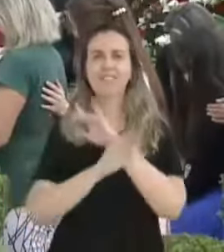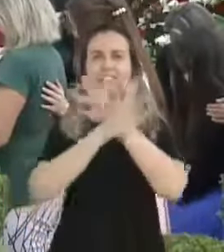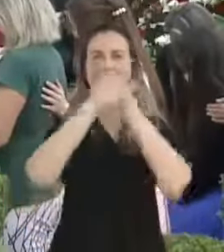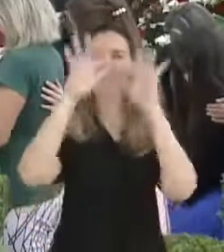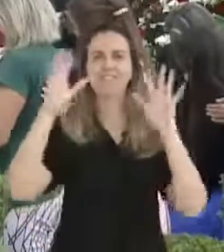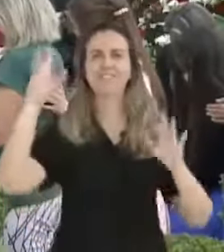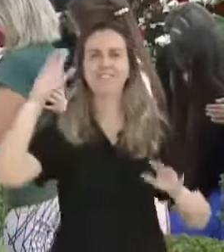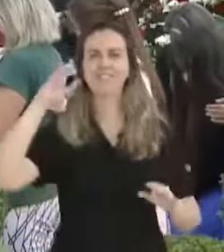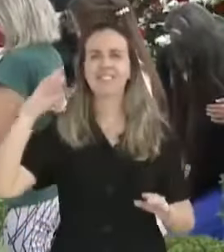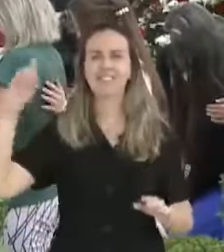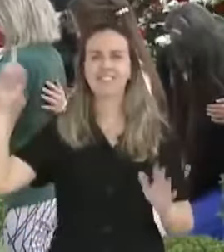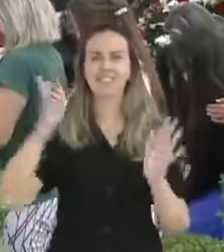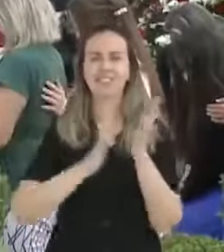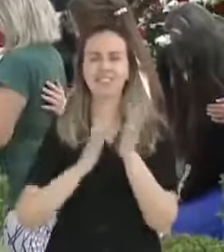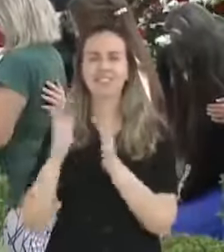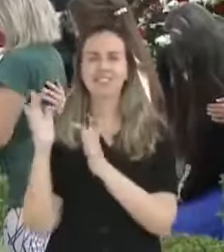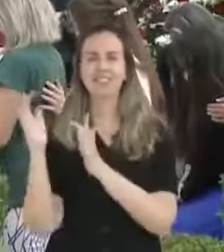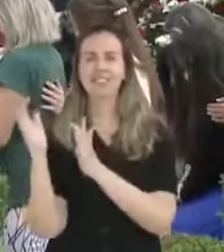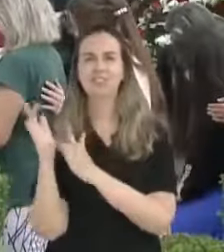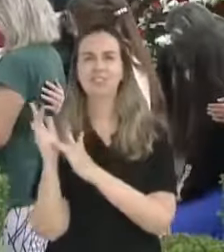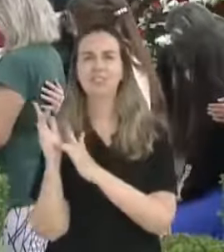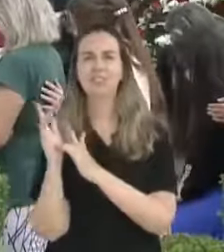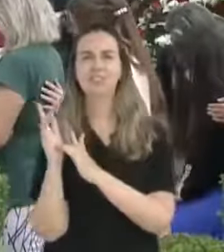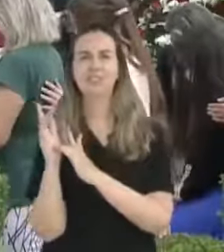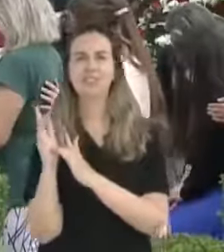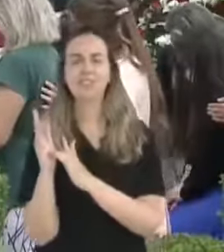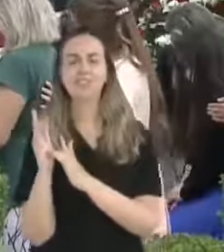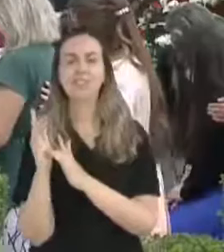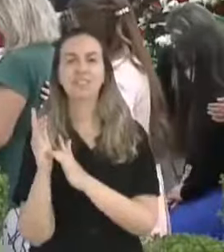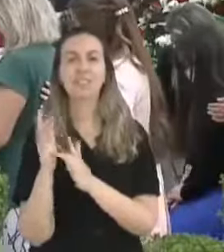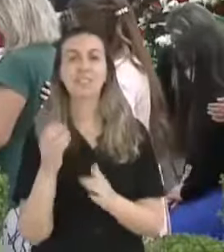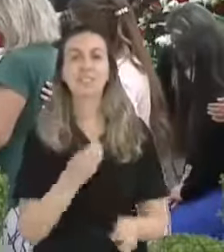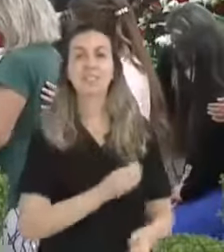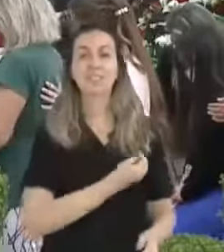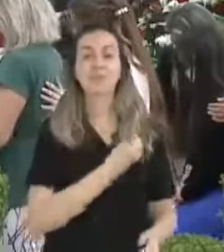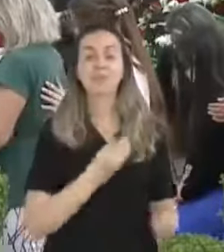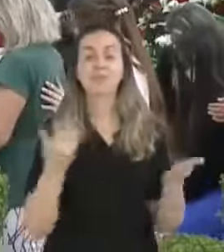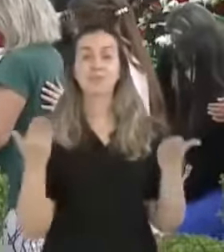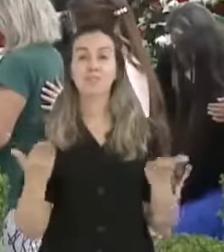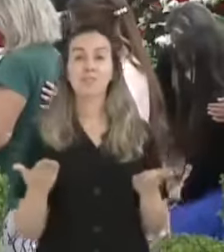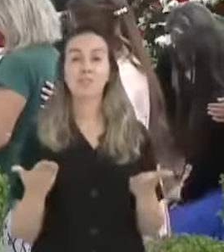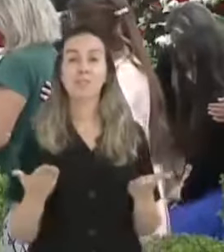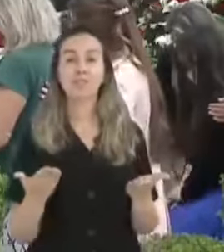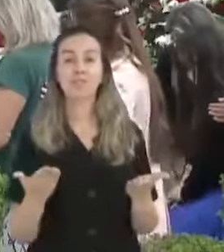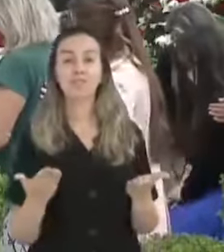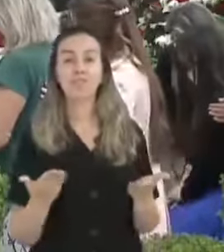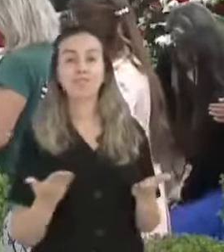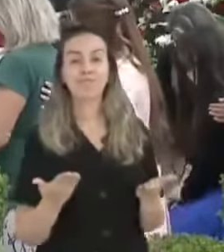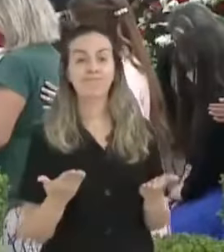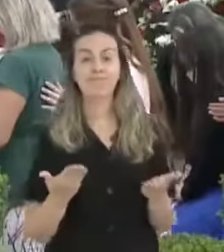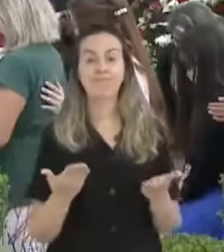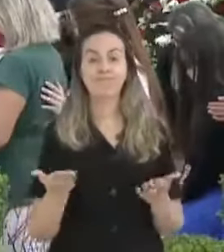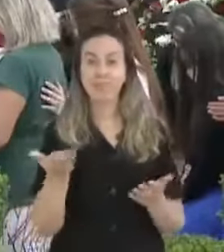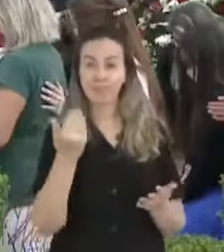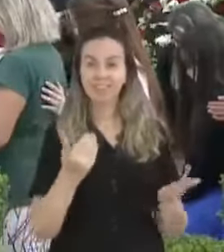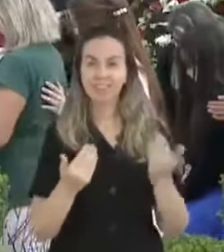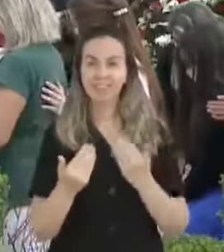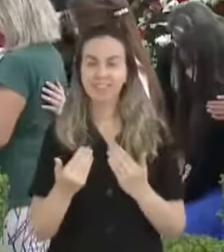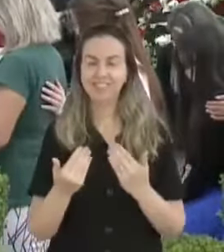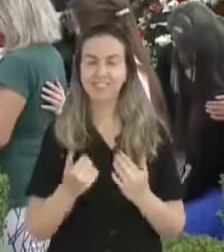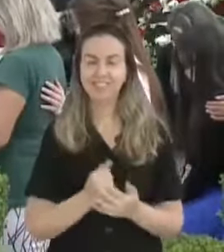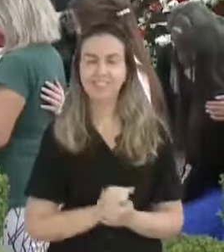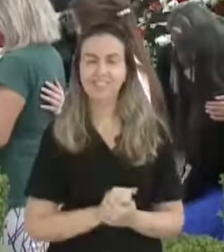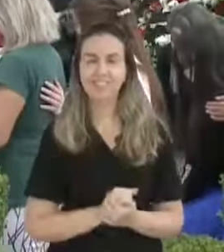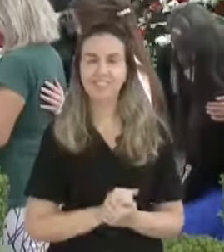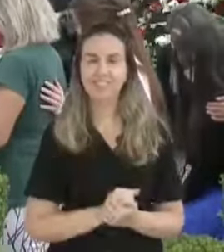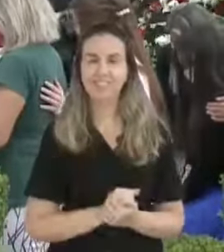glória ao nome de Jesus Cristo. Aonde está mais uma vida preciosa? Só está faltando você, venha.